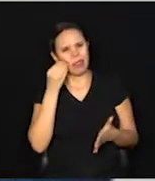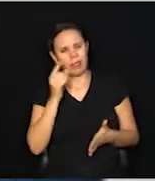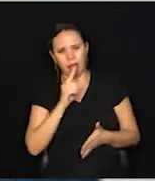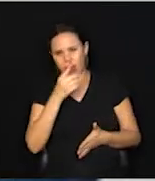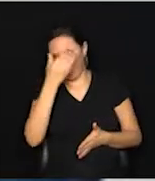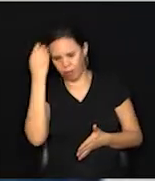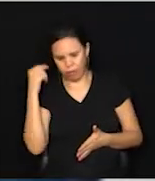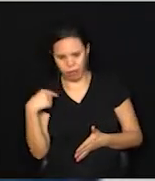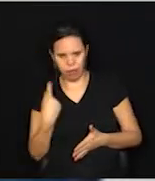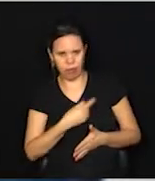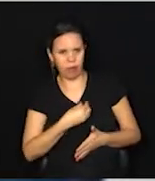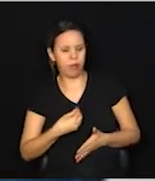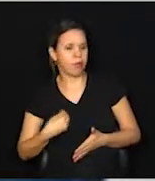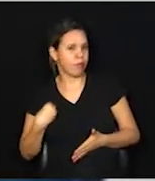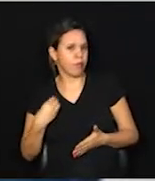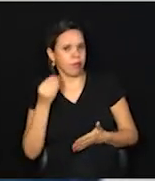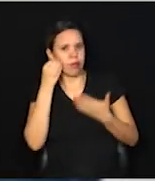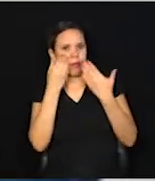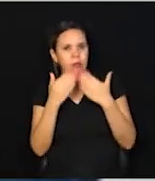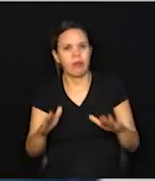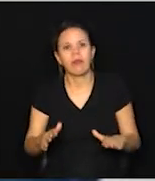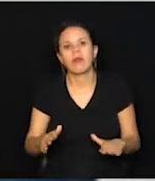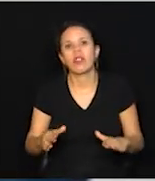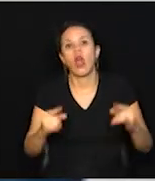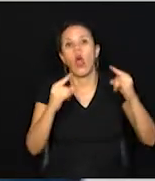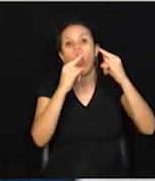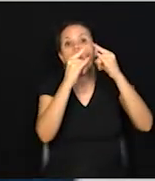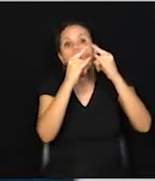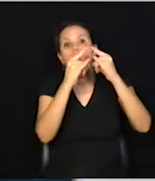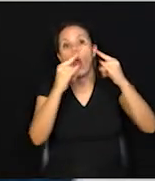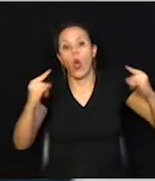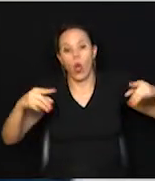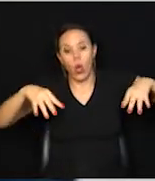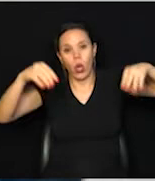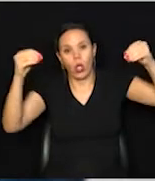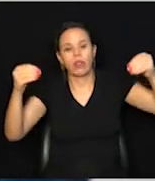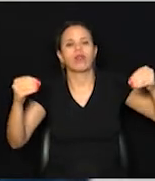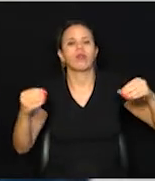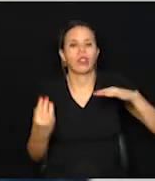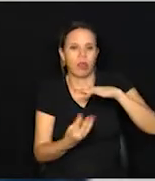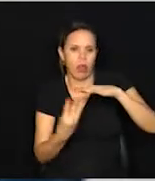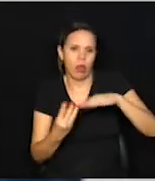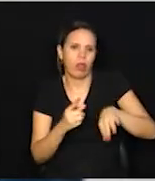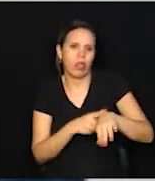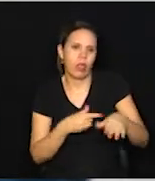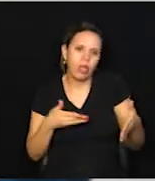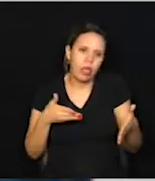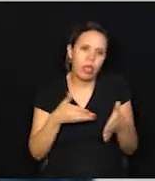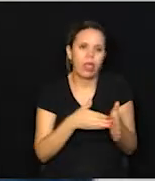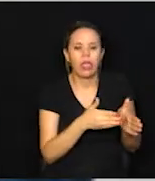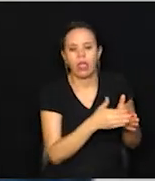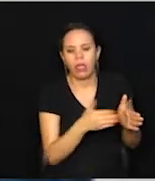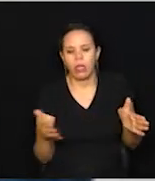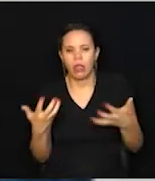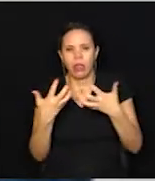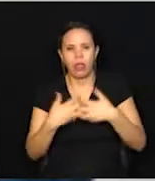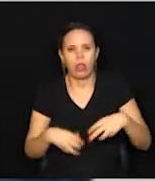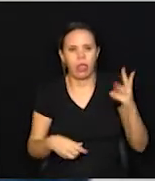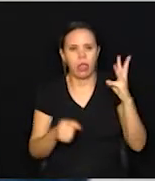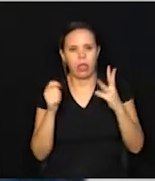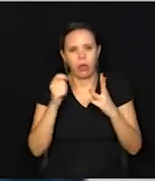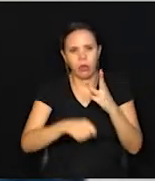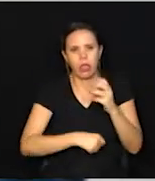nós estamos tentando abrir hospital de campanha. Hospital de campanha ali do Patrulheiros, que funcionou por um período de 3 meses no ano